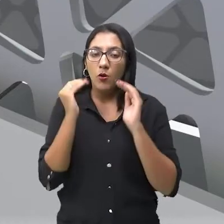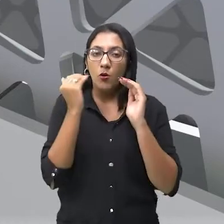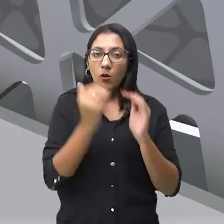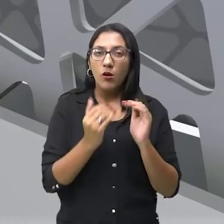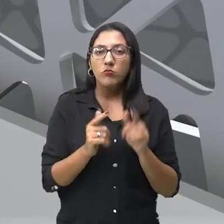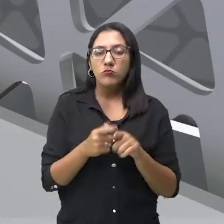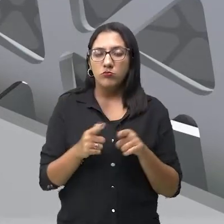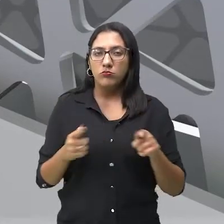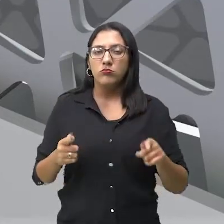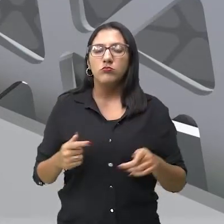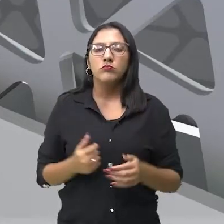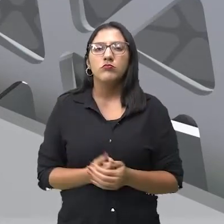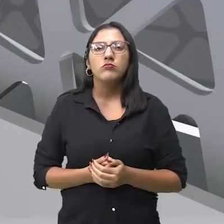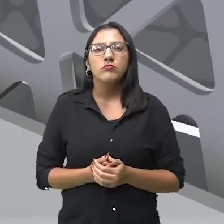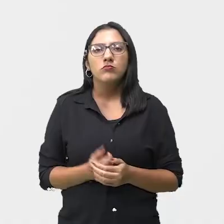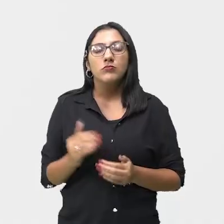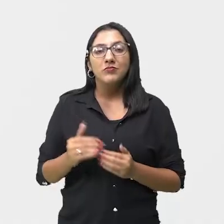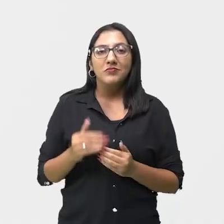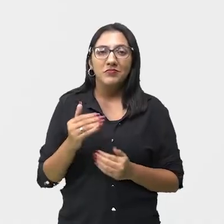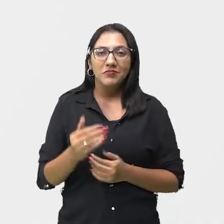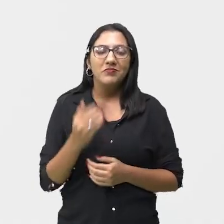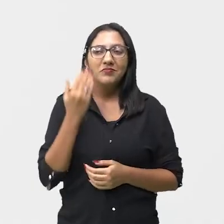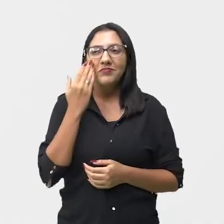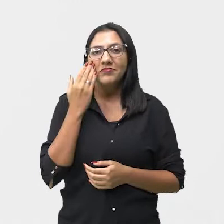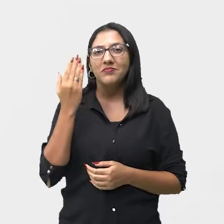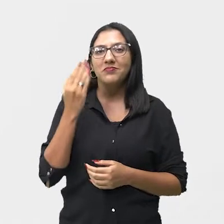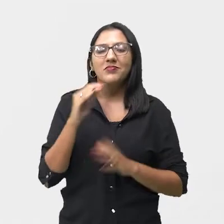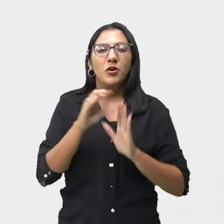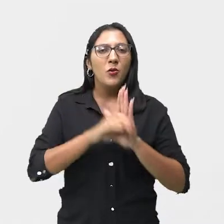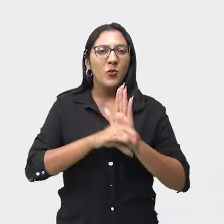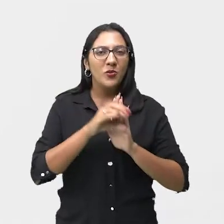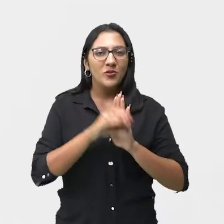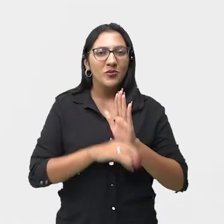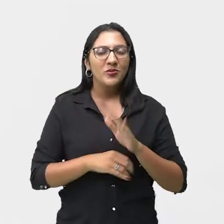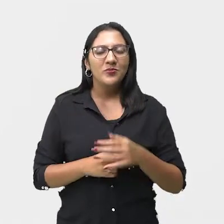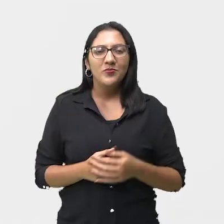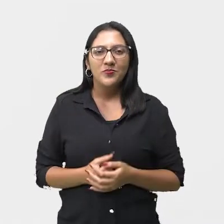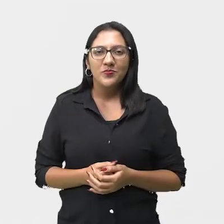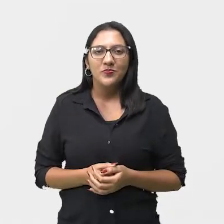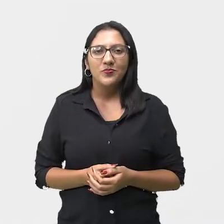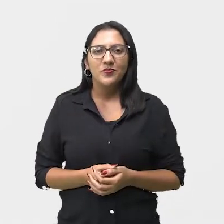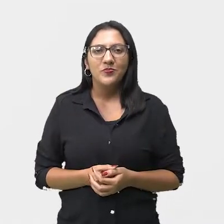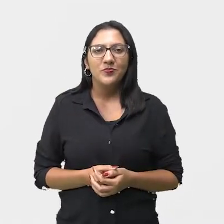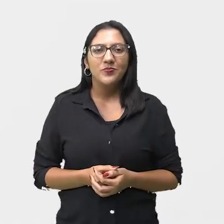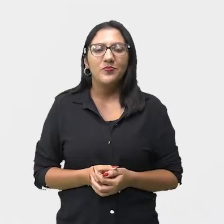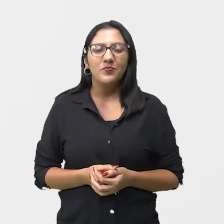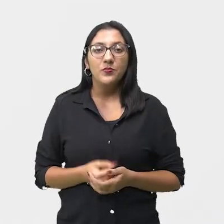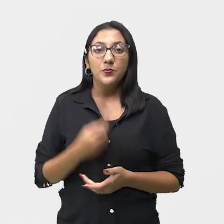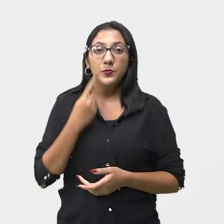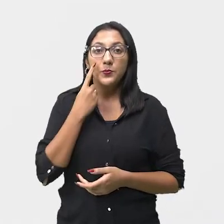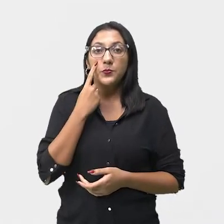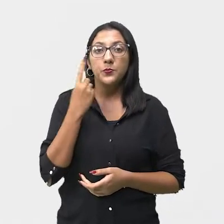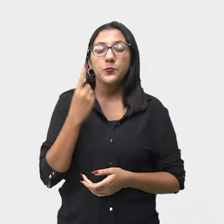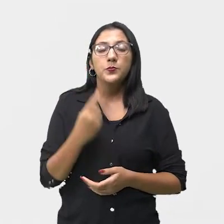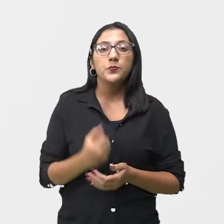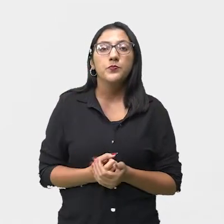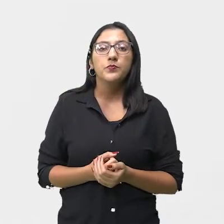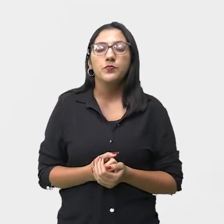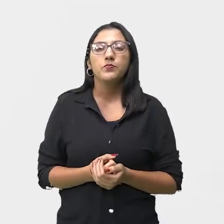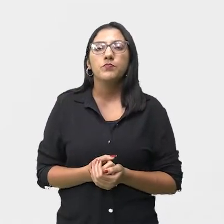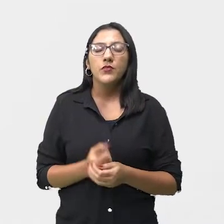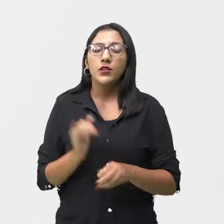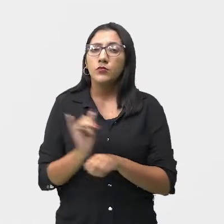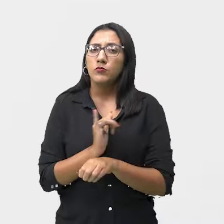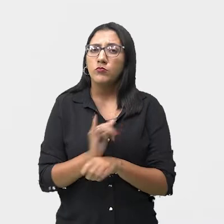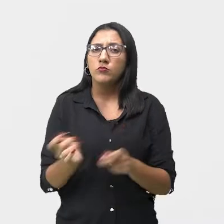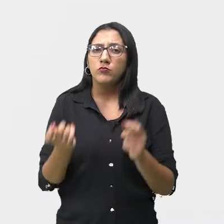diante. Seguindo a nossa conceituação sobre coesão sequencial, olhem só, os mecanismos